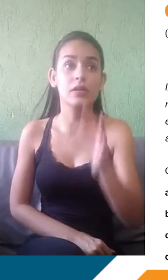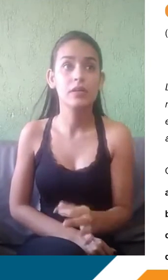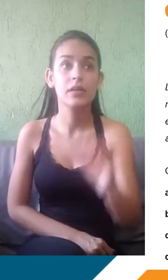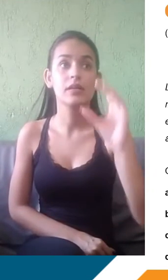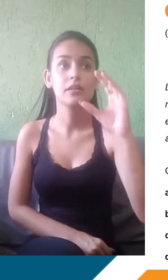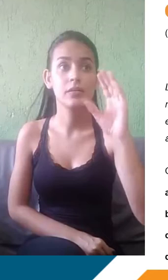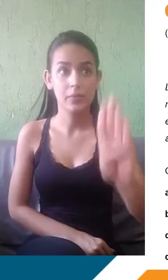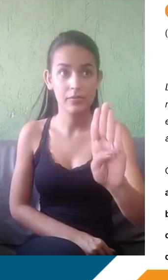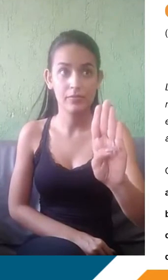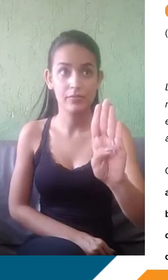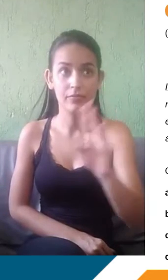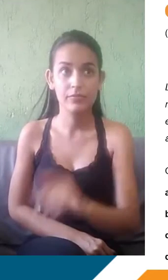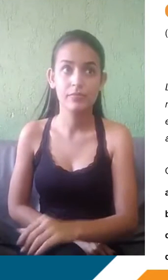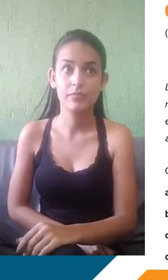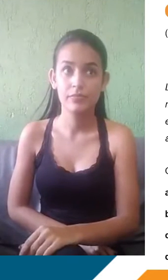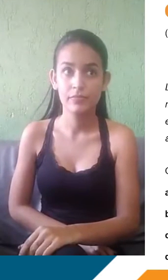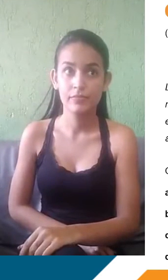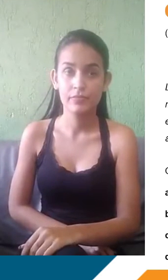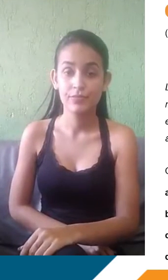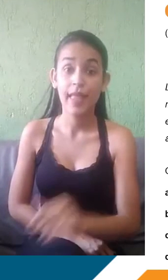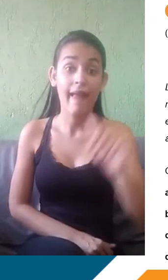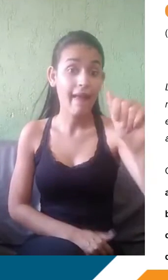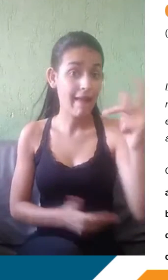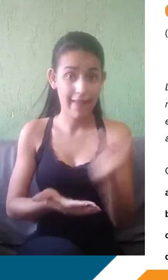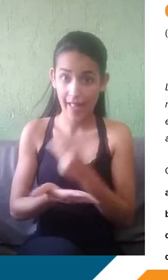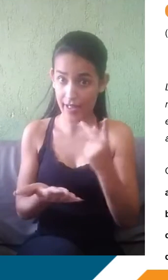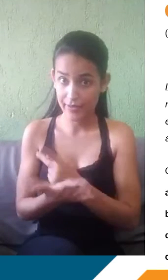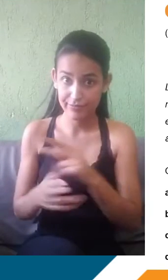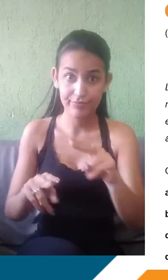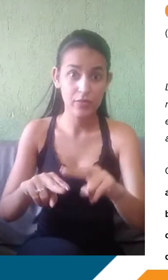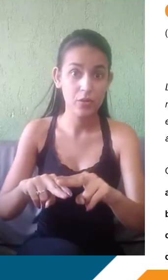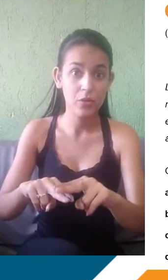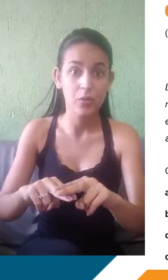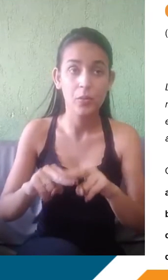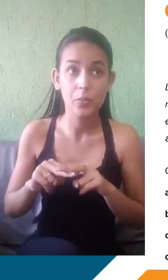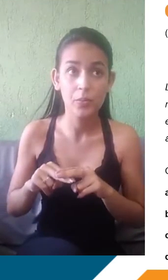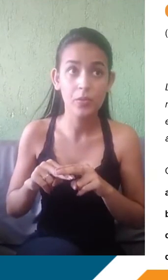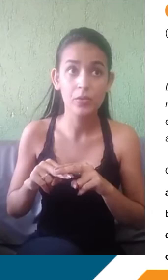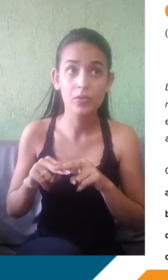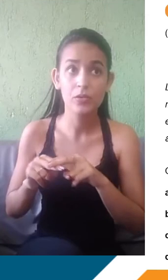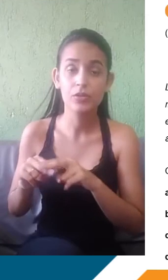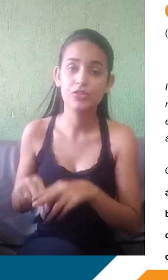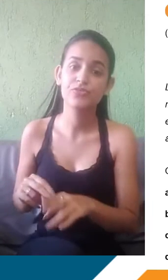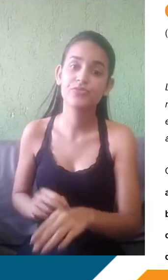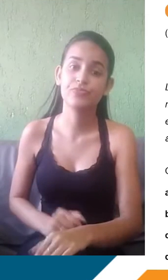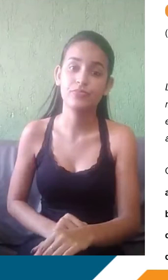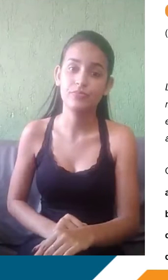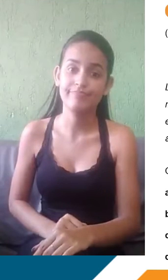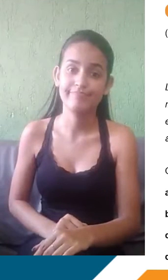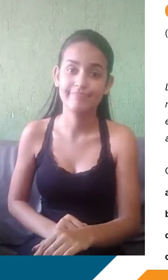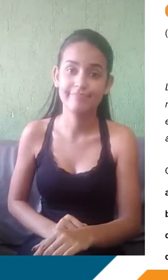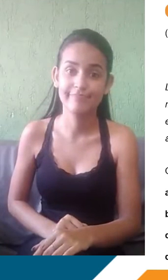D, são incorretas. Não se deve optar pela alternativa A, porque, ao contrário do método indutivo, o